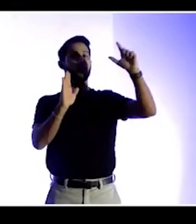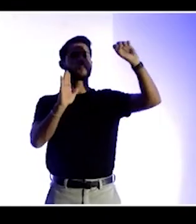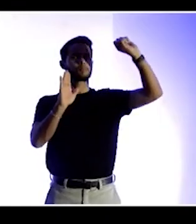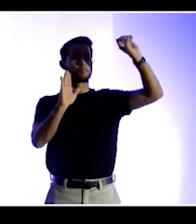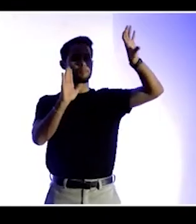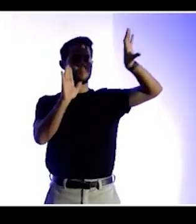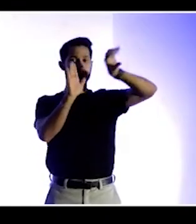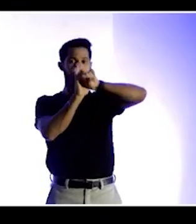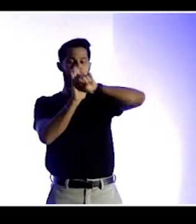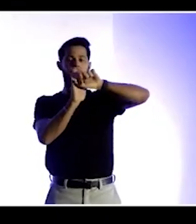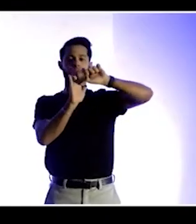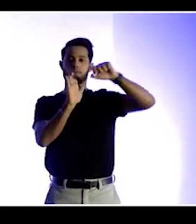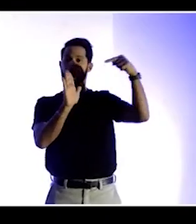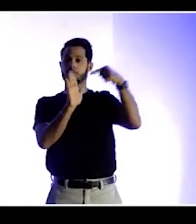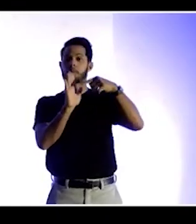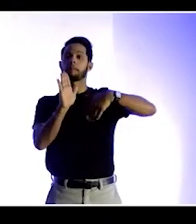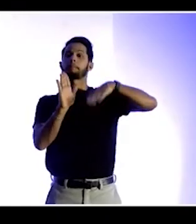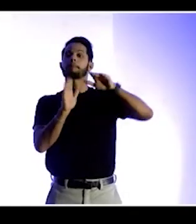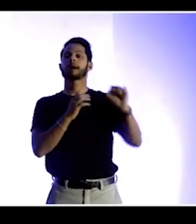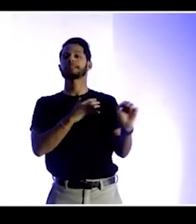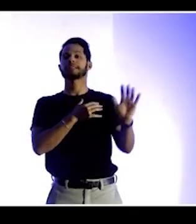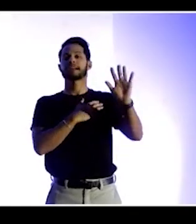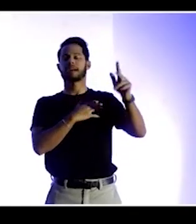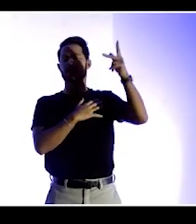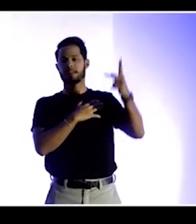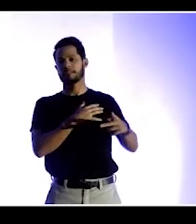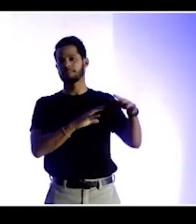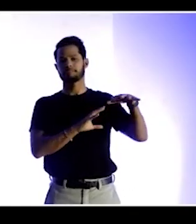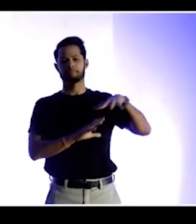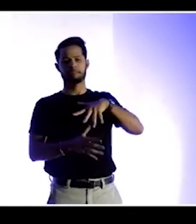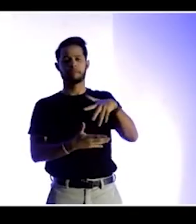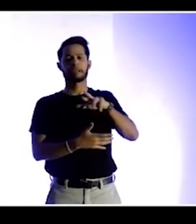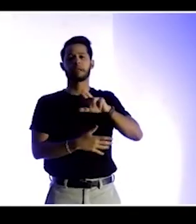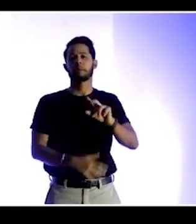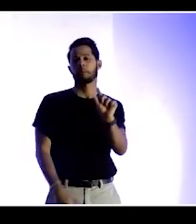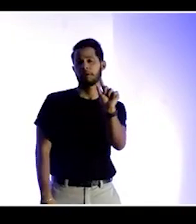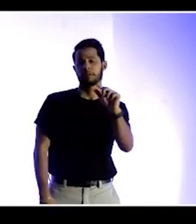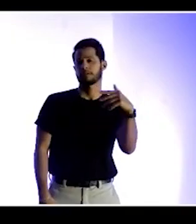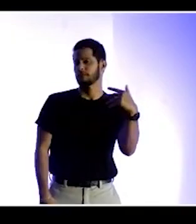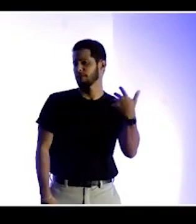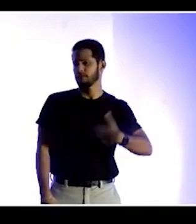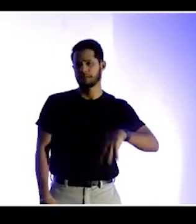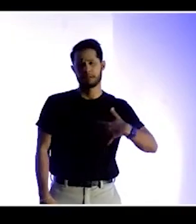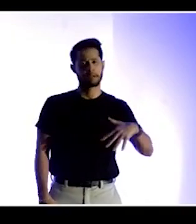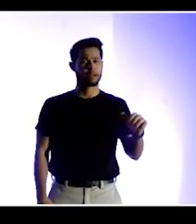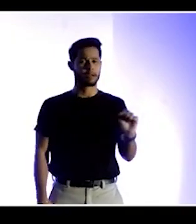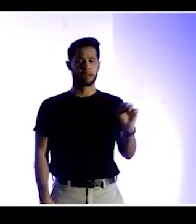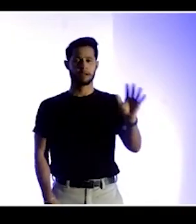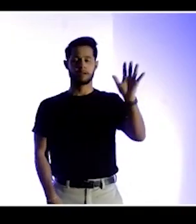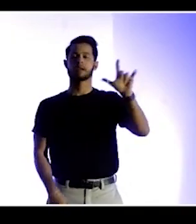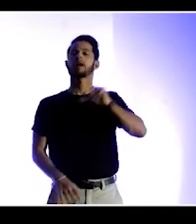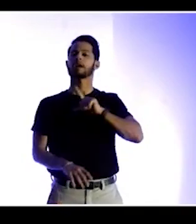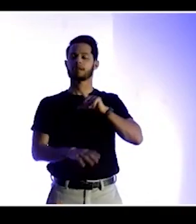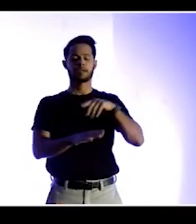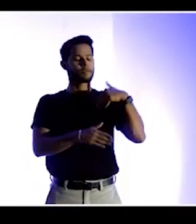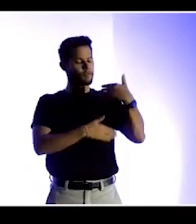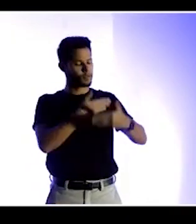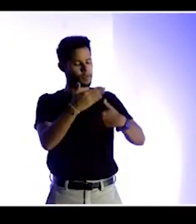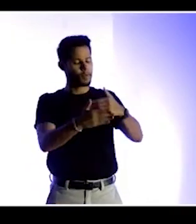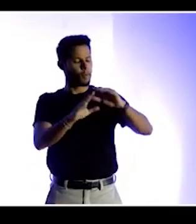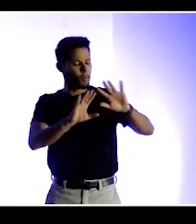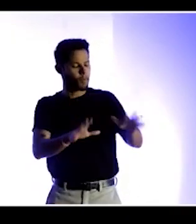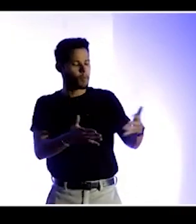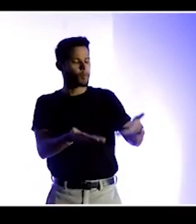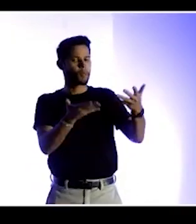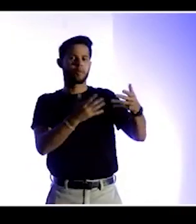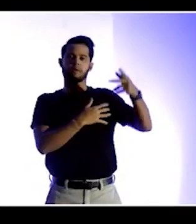planeta. Muito mais cara, não só um pouquinho, muito mais cara. E aí, com escala de produção e programas de incentivo em alguns